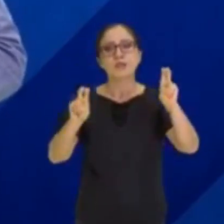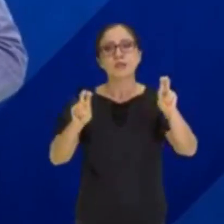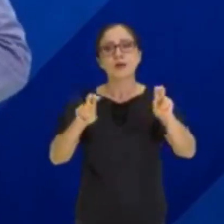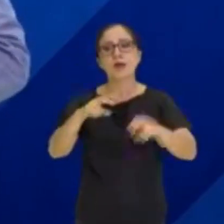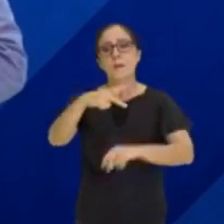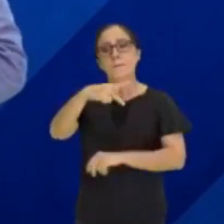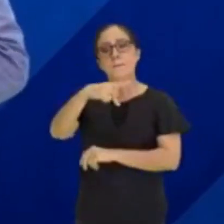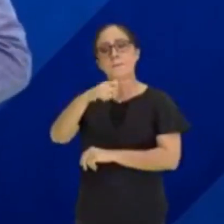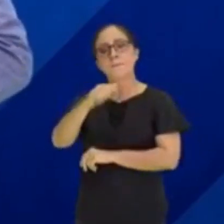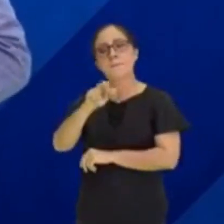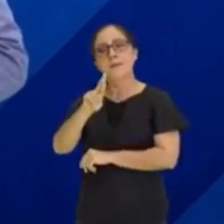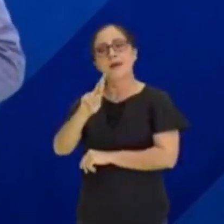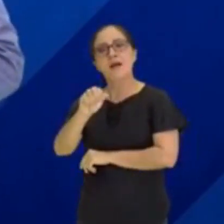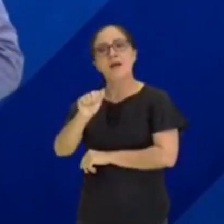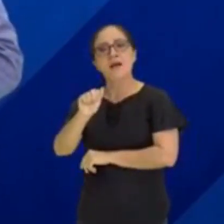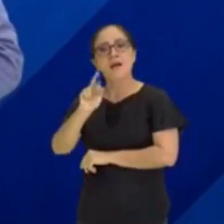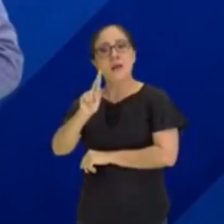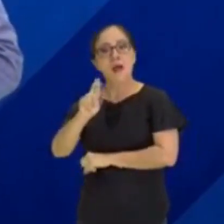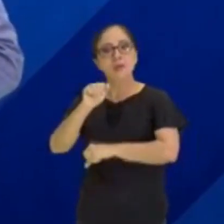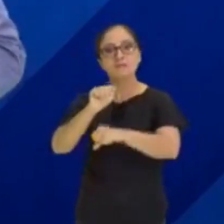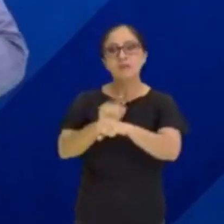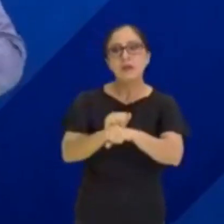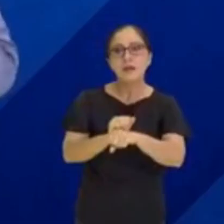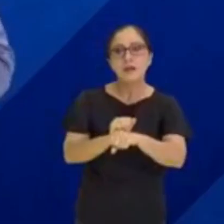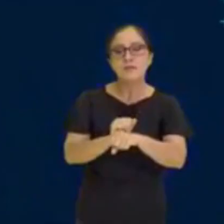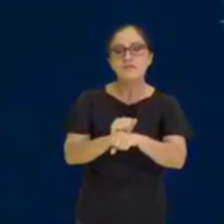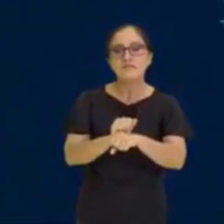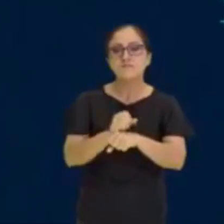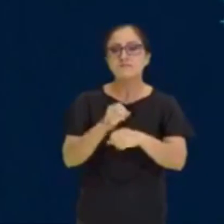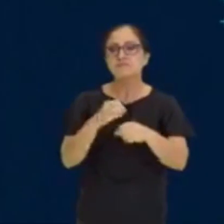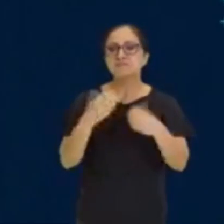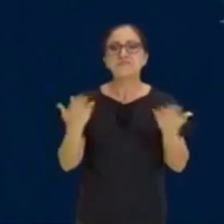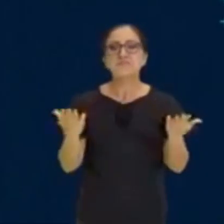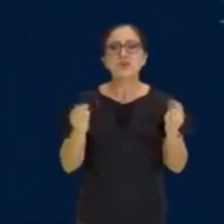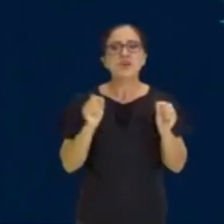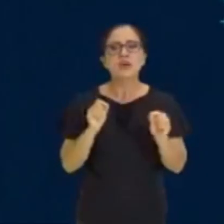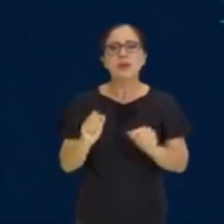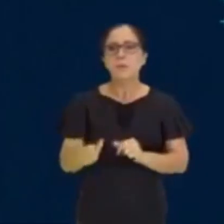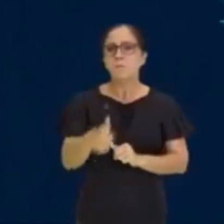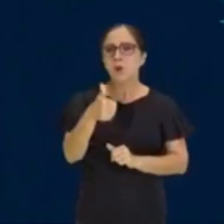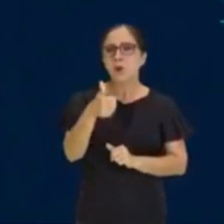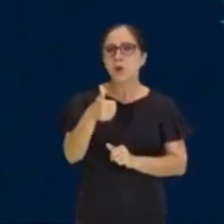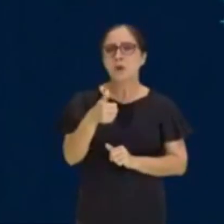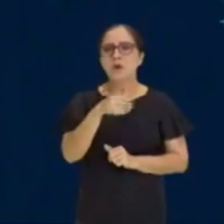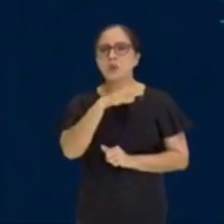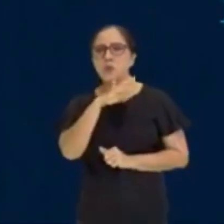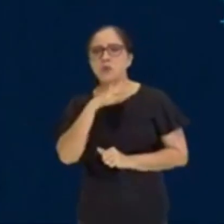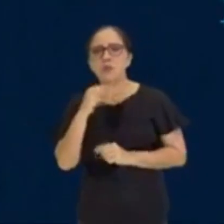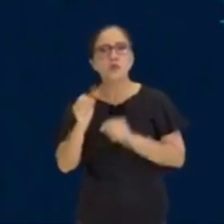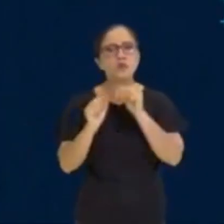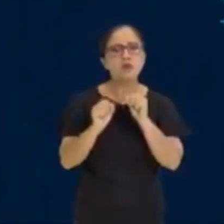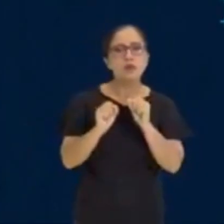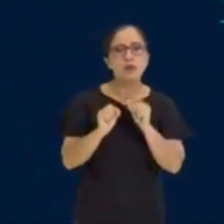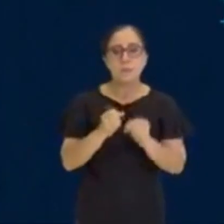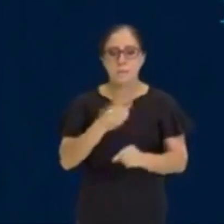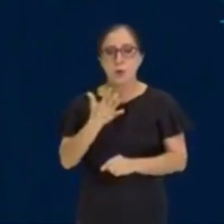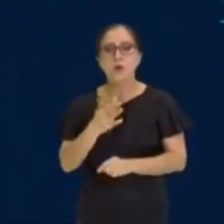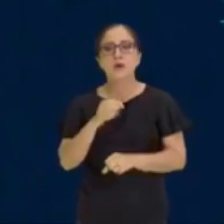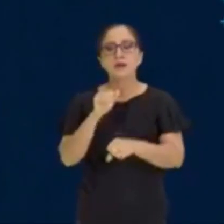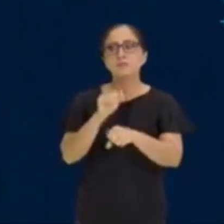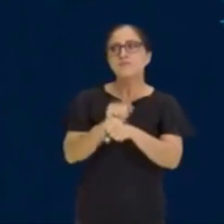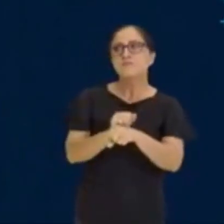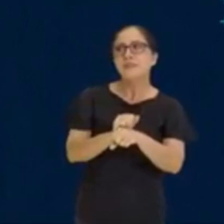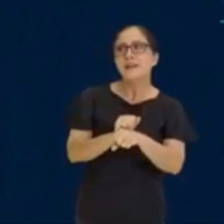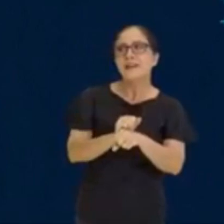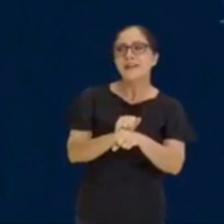parar. Quais as vantagens, os pontos positivos de se reservar tempo para parar um pouco